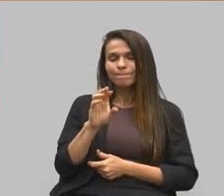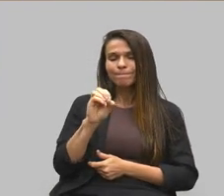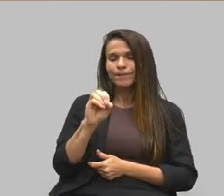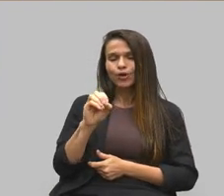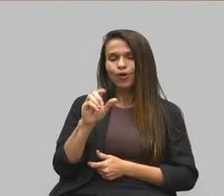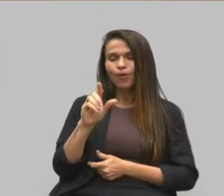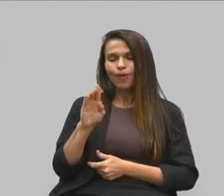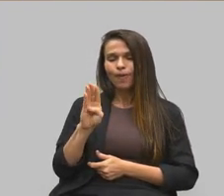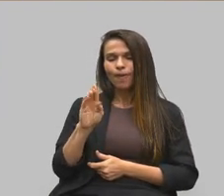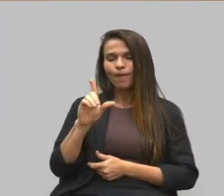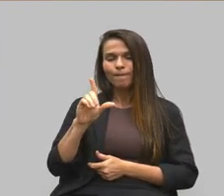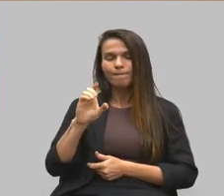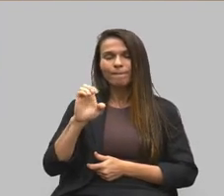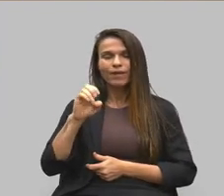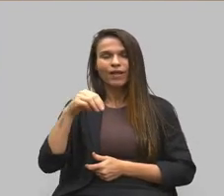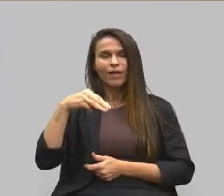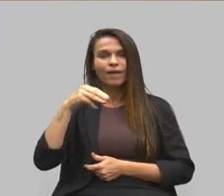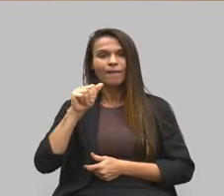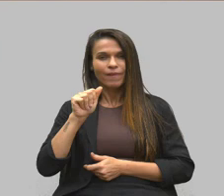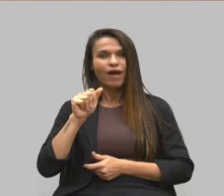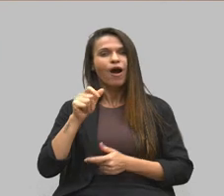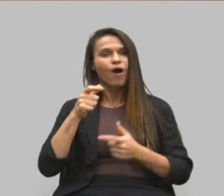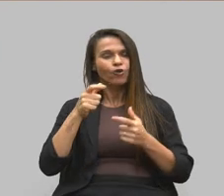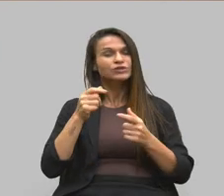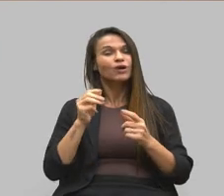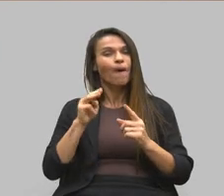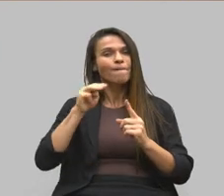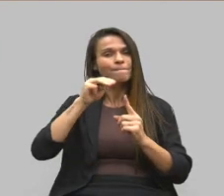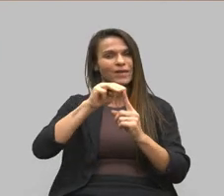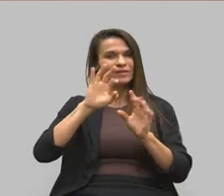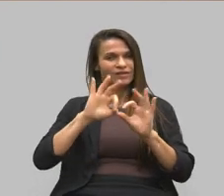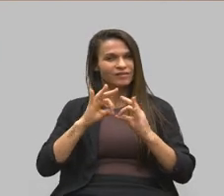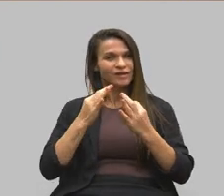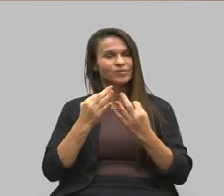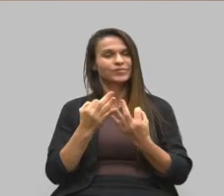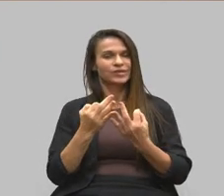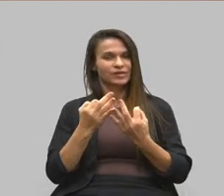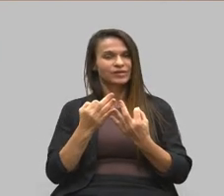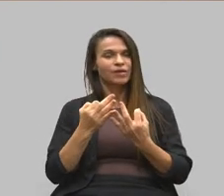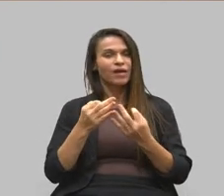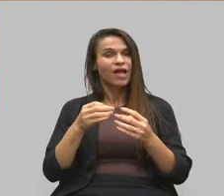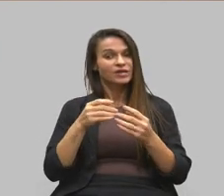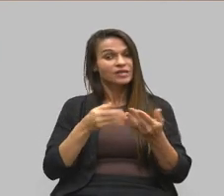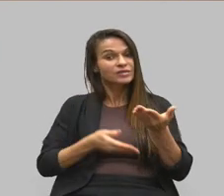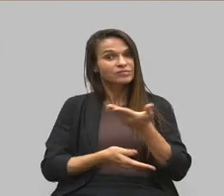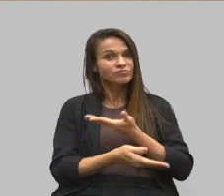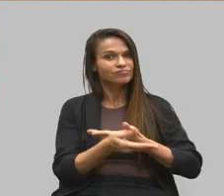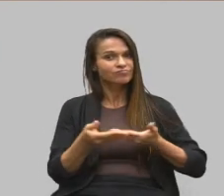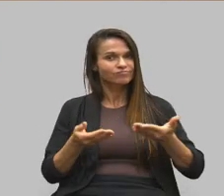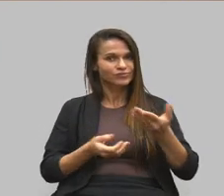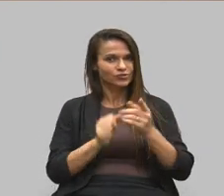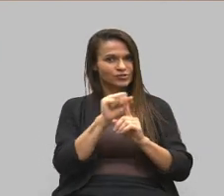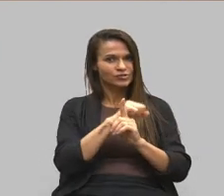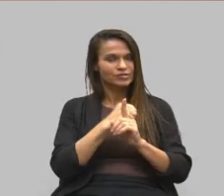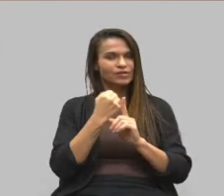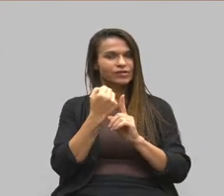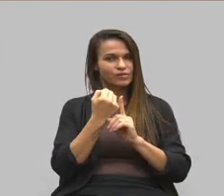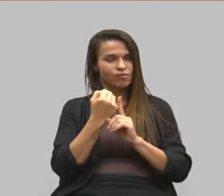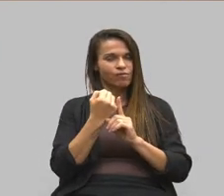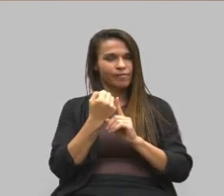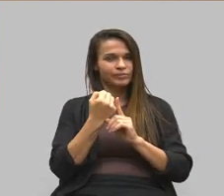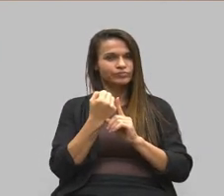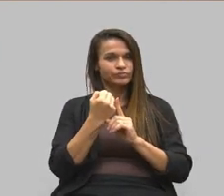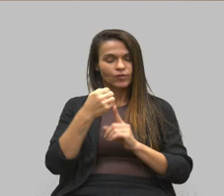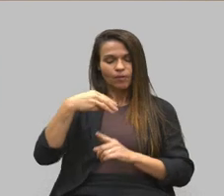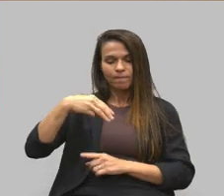onde tá ali a meta da família em muitos casos também é essa questão da interação social e a motricidade ela tem